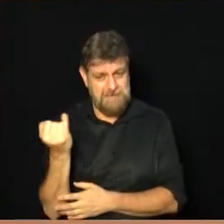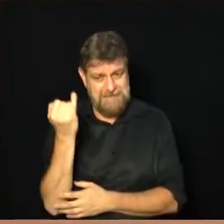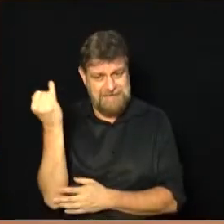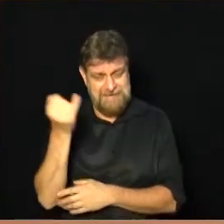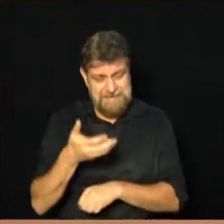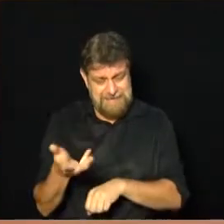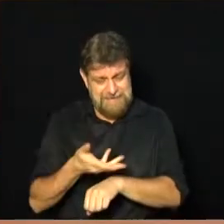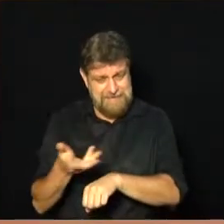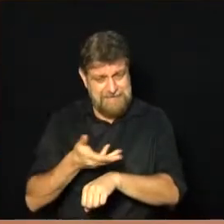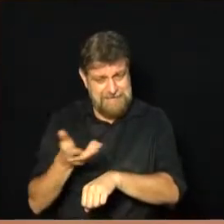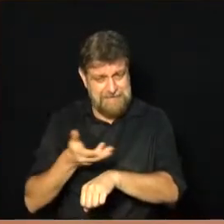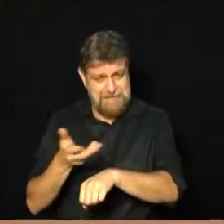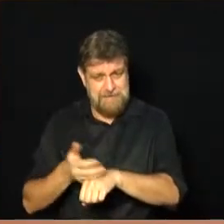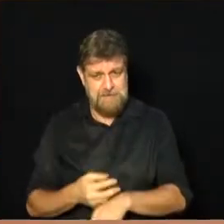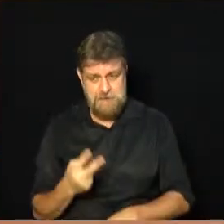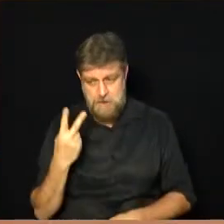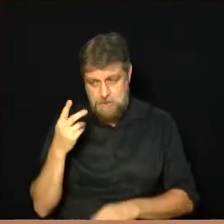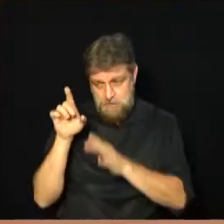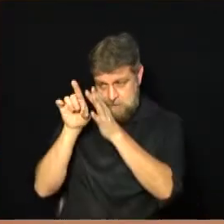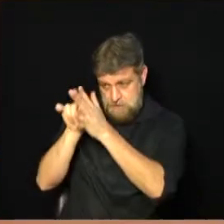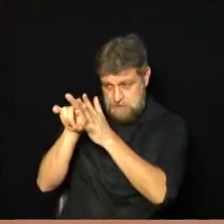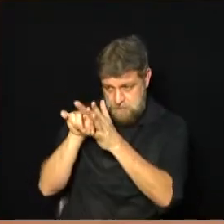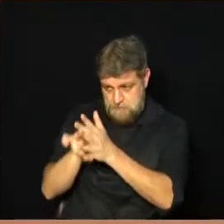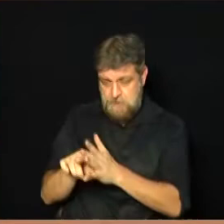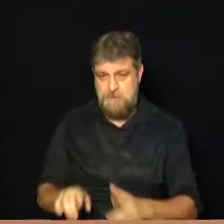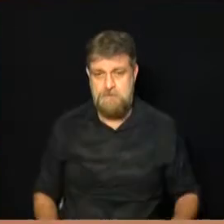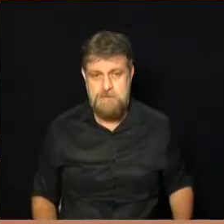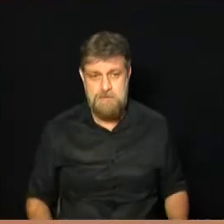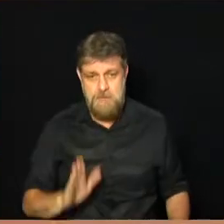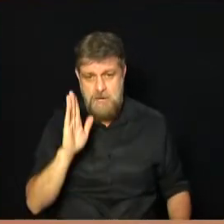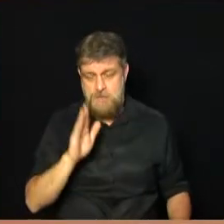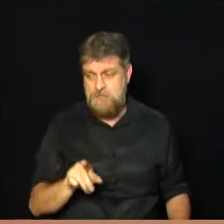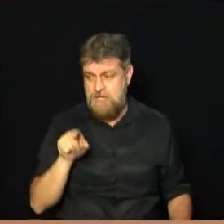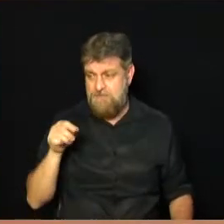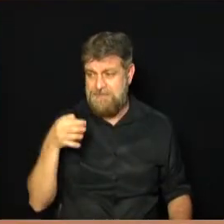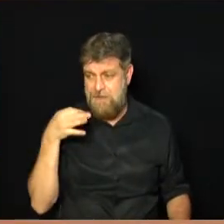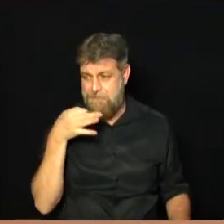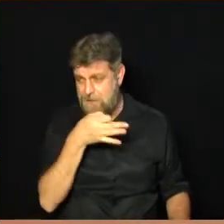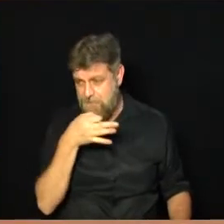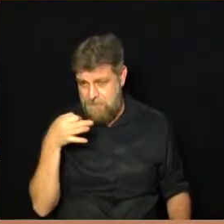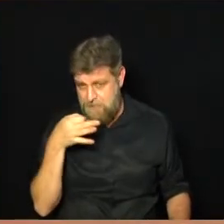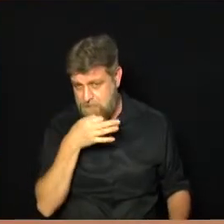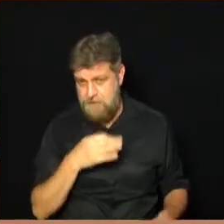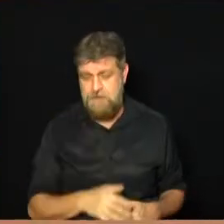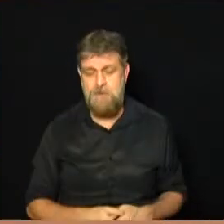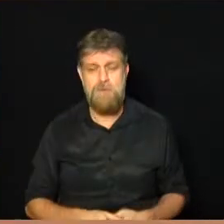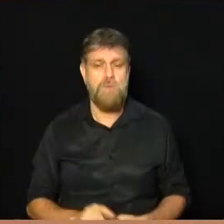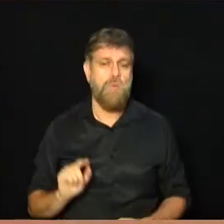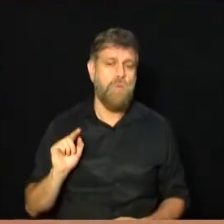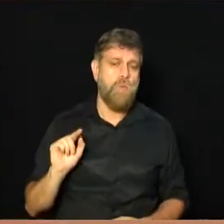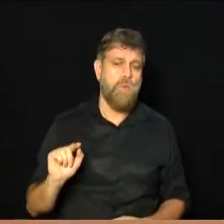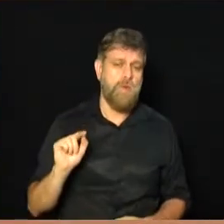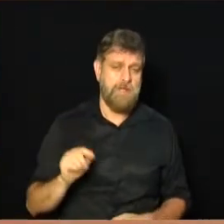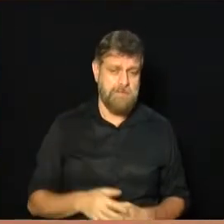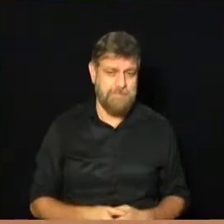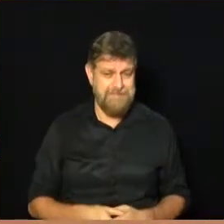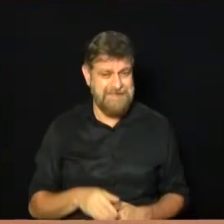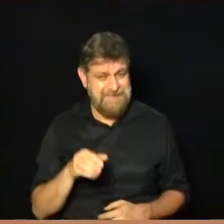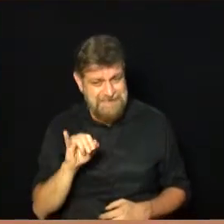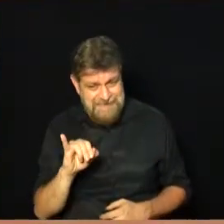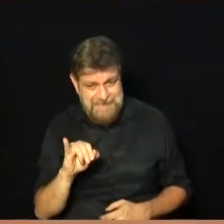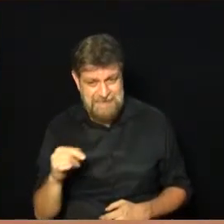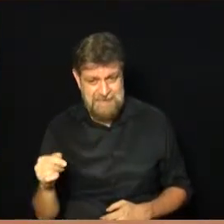agilidade, mas duas perguntas queria fazer ao secretário, já que o senhor mencionou essa questão. se nas